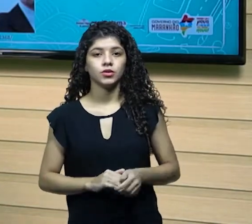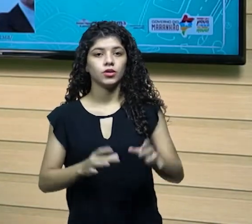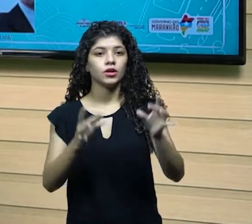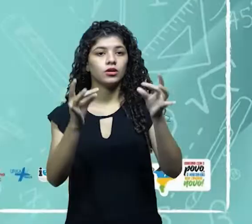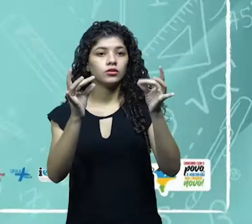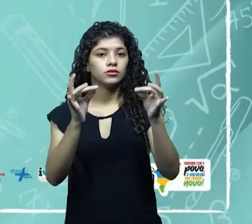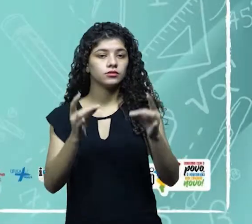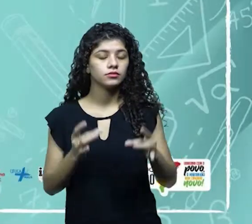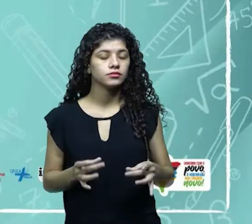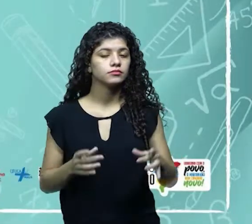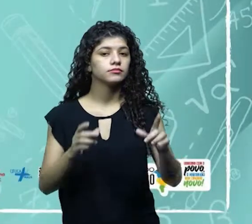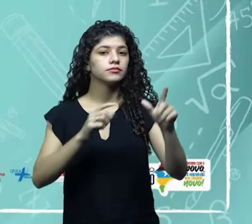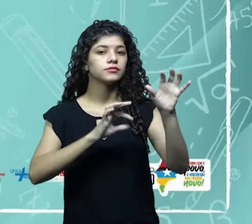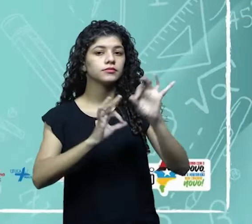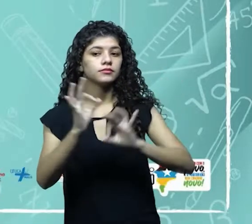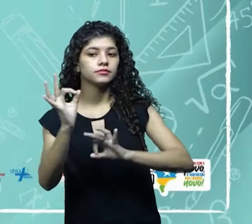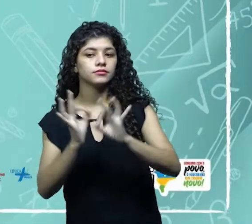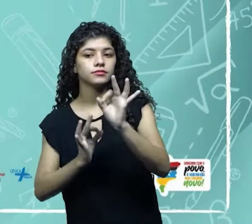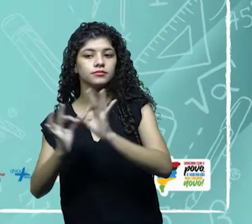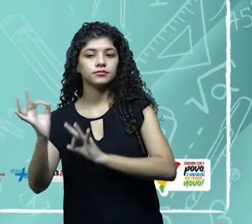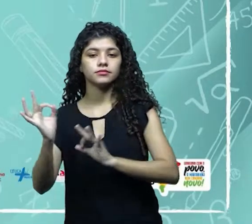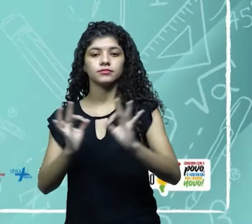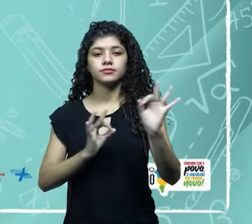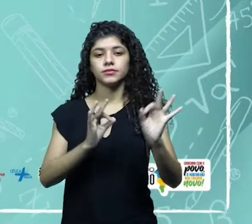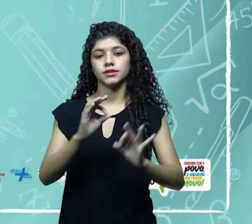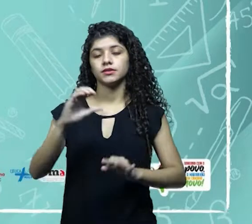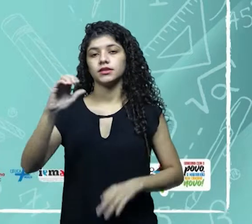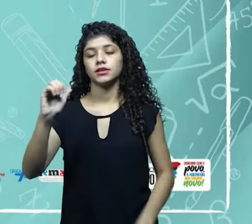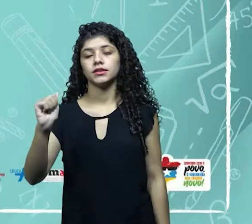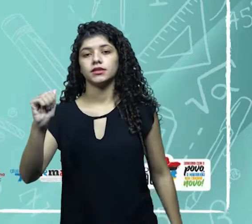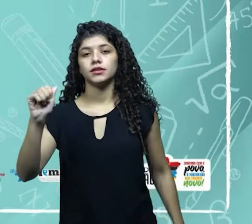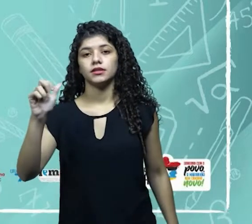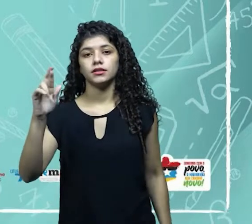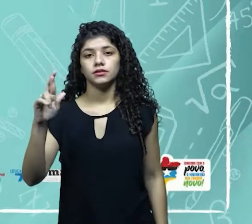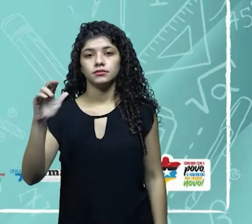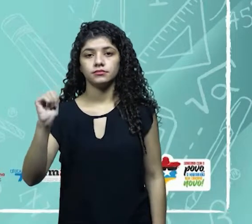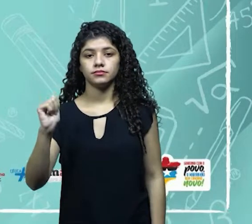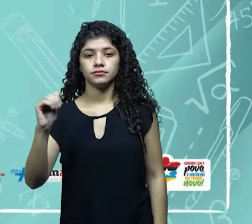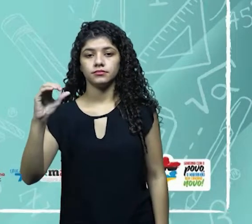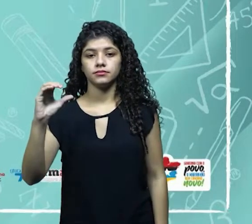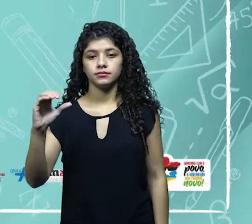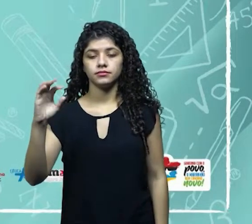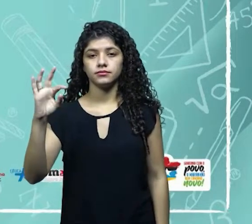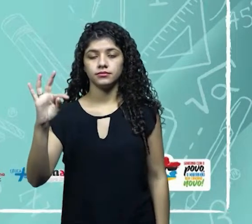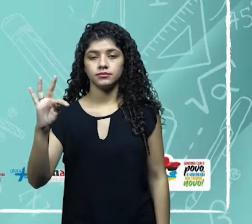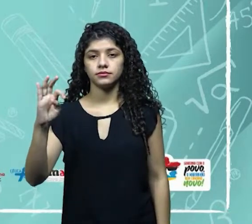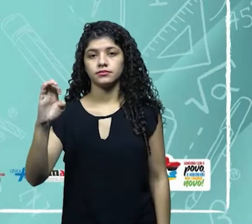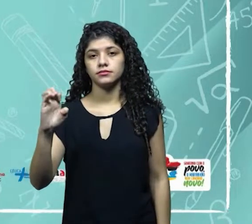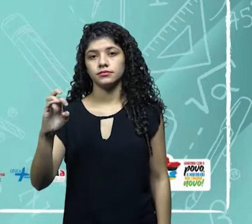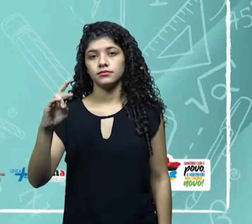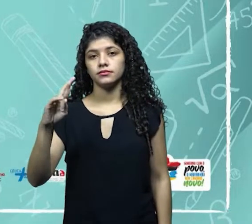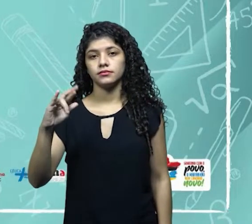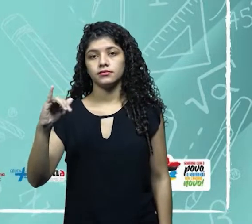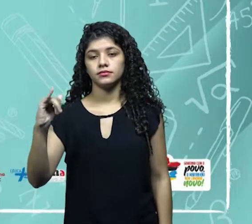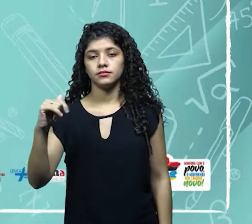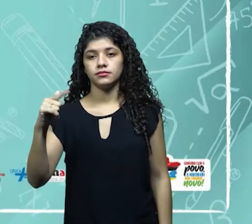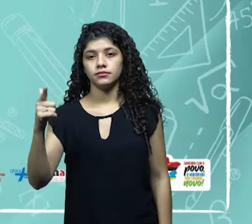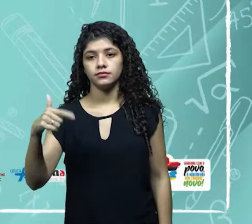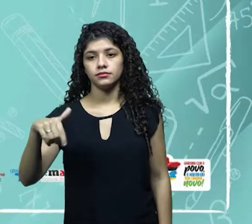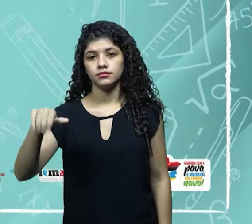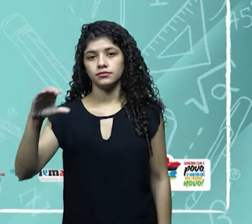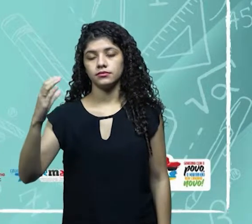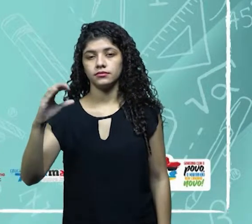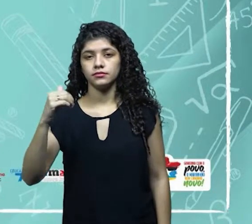evento empresarial Oi e a caracterização né que é antes da gente traçar uma meta